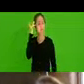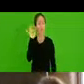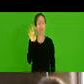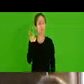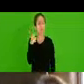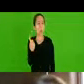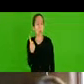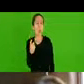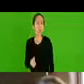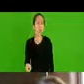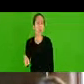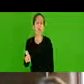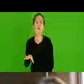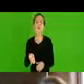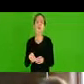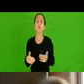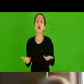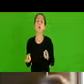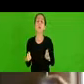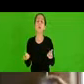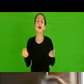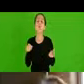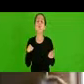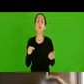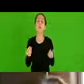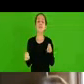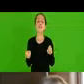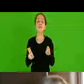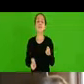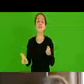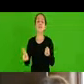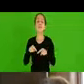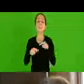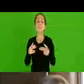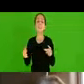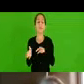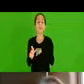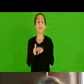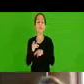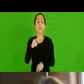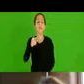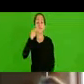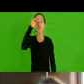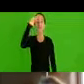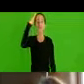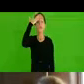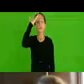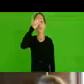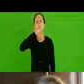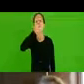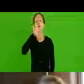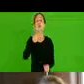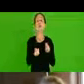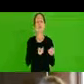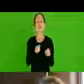A que qualidade você está dando ao utilizar esses instrumentos de pesquisa para compreender melhor a realidade e aqueles